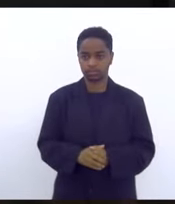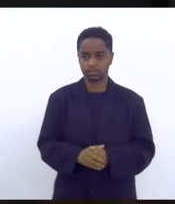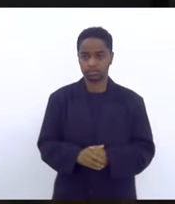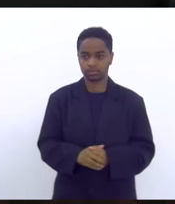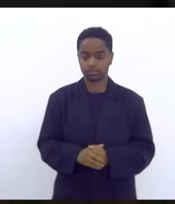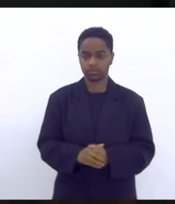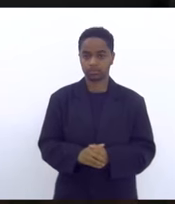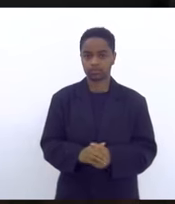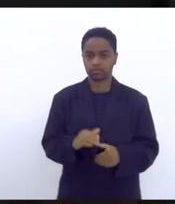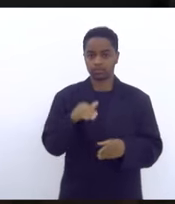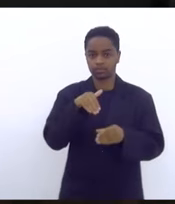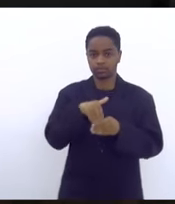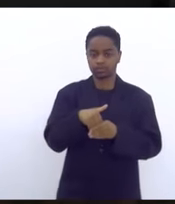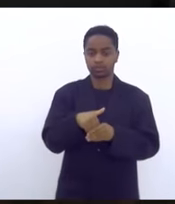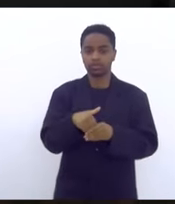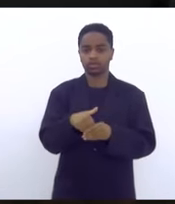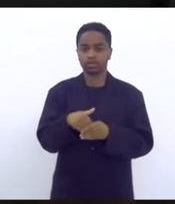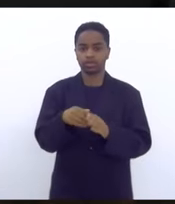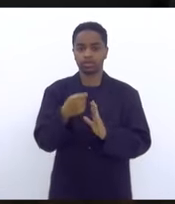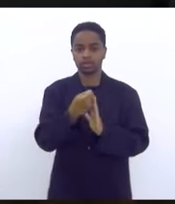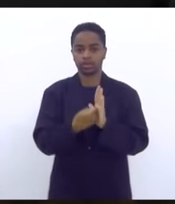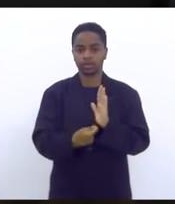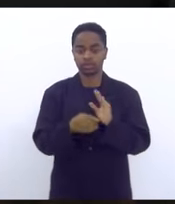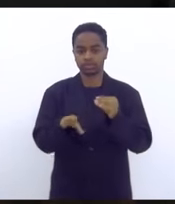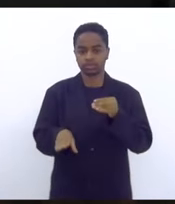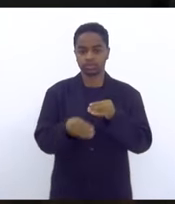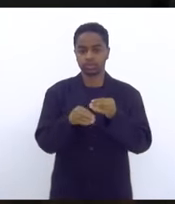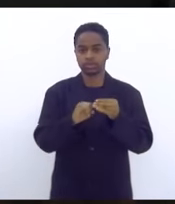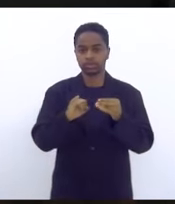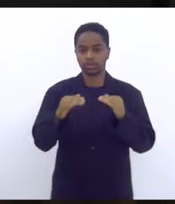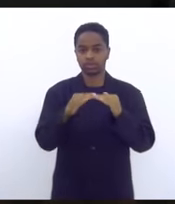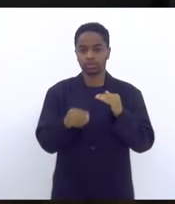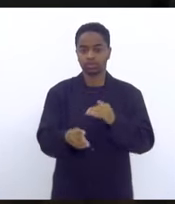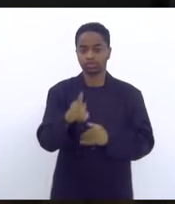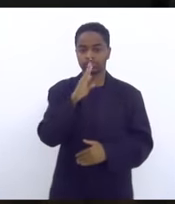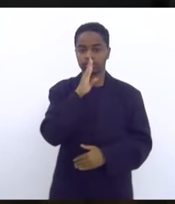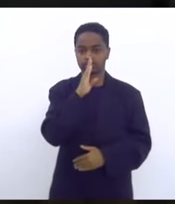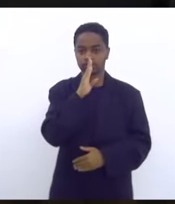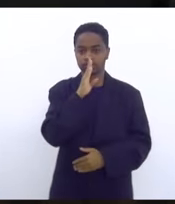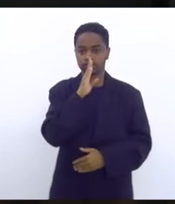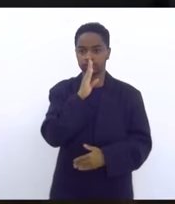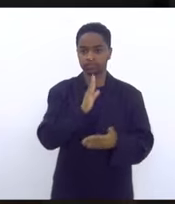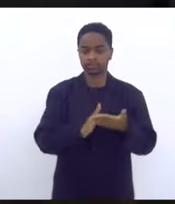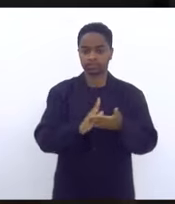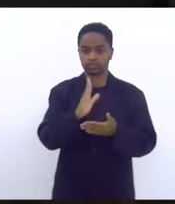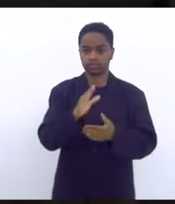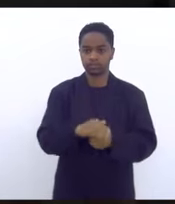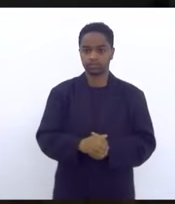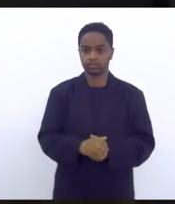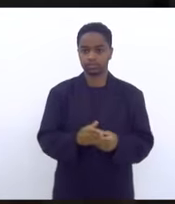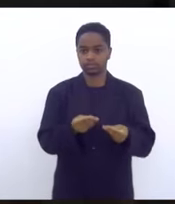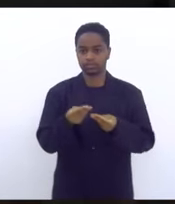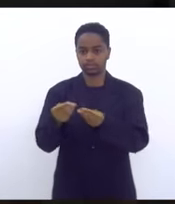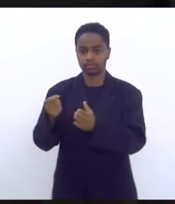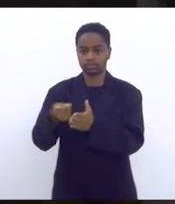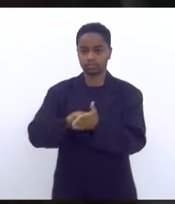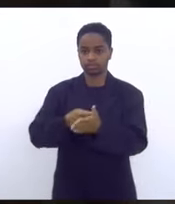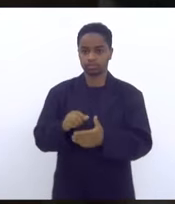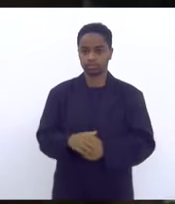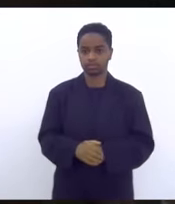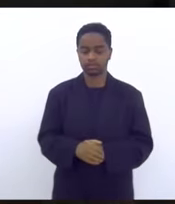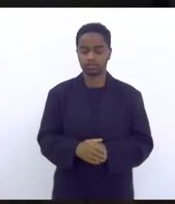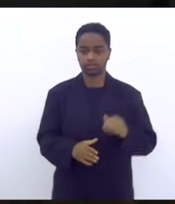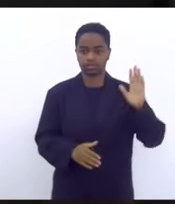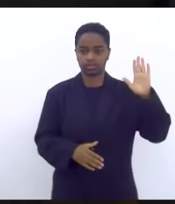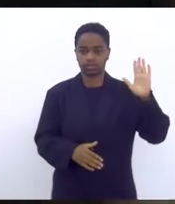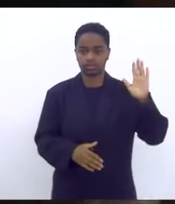Em votação, a redação do vencido, assim emendado. Os senhores que aprovam, permaneçam como estão. Aprovado, vai autógrafo. Presidente.